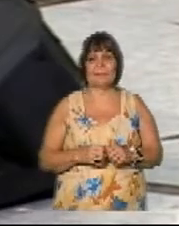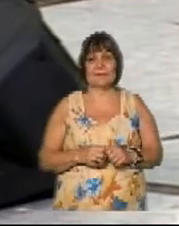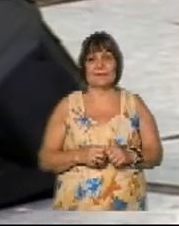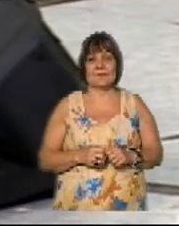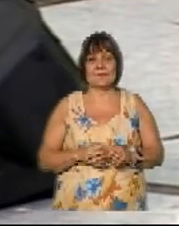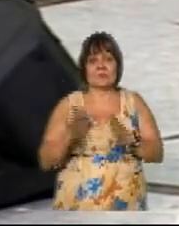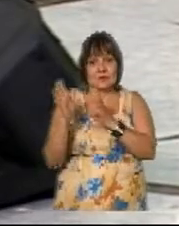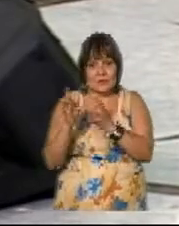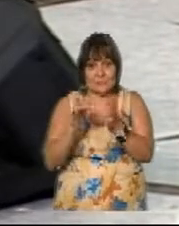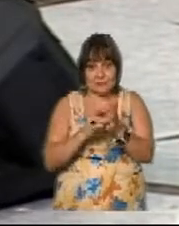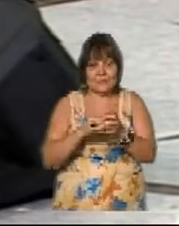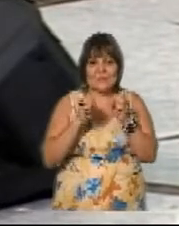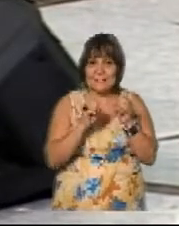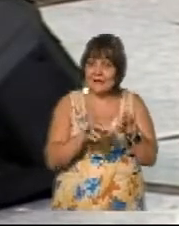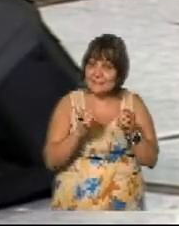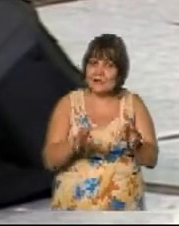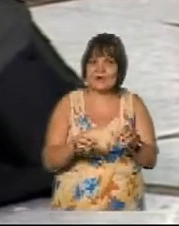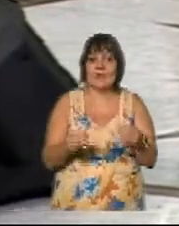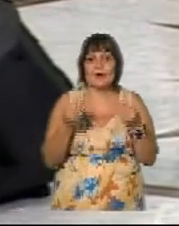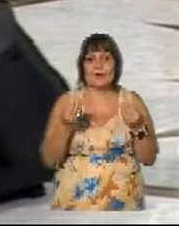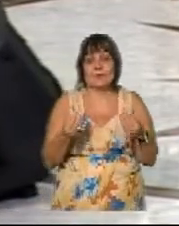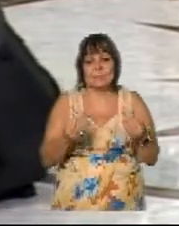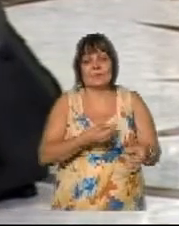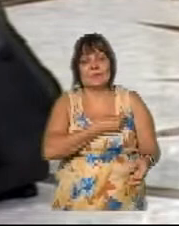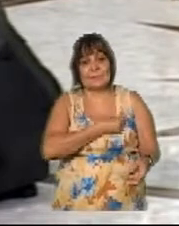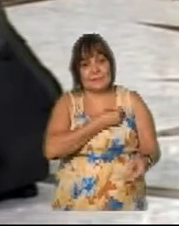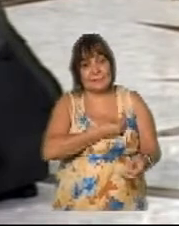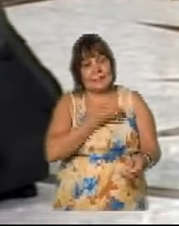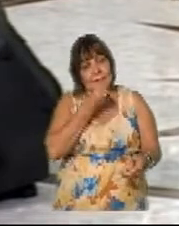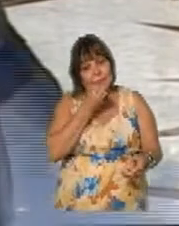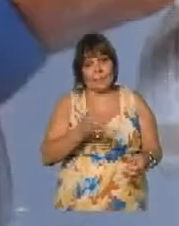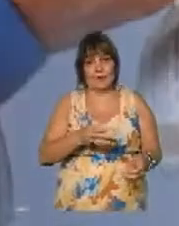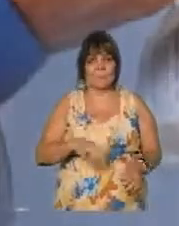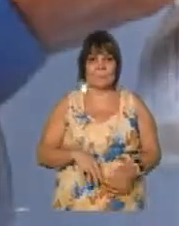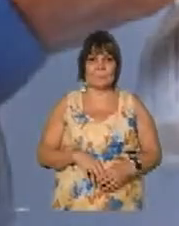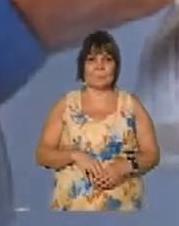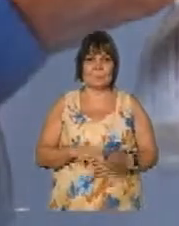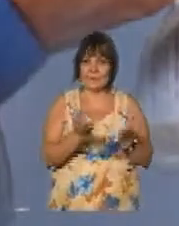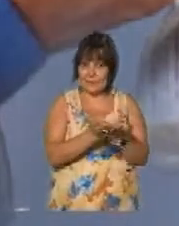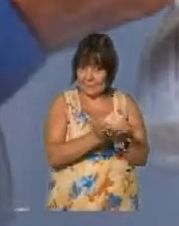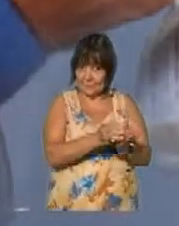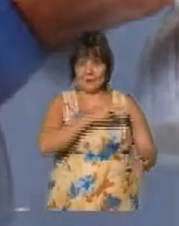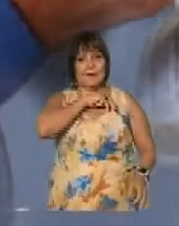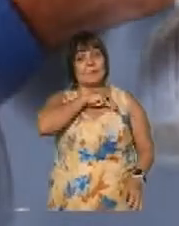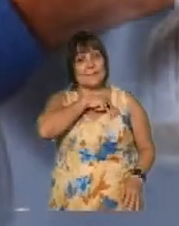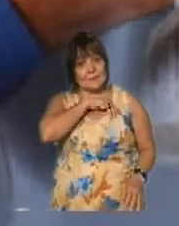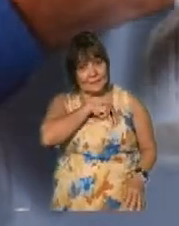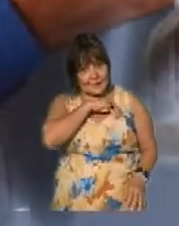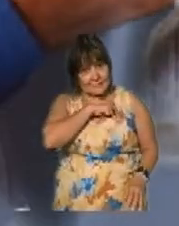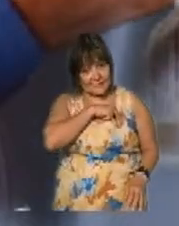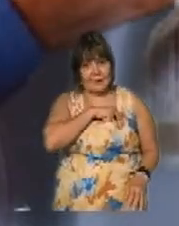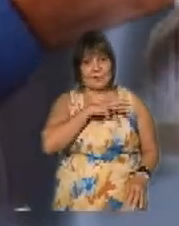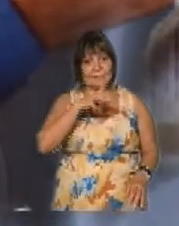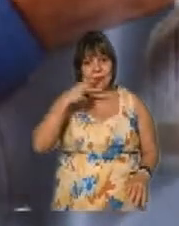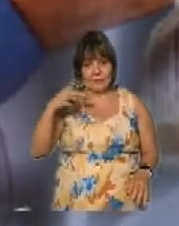Senhor Jesus Cristo. Em Mateus 23:10, diz a palavra do Senhor: nem sereis chamados de